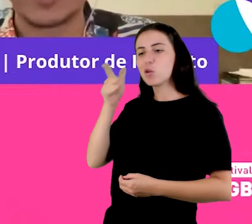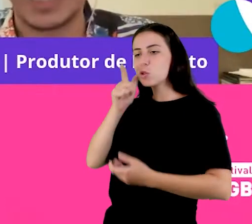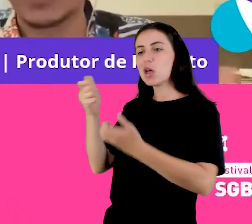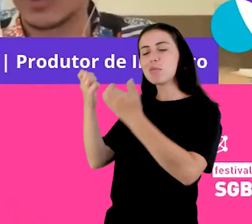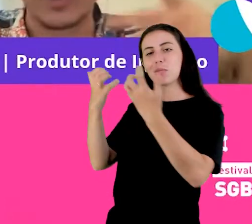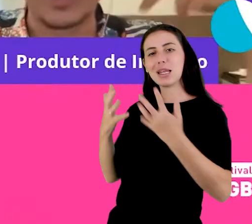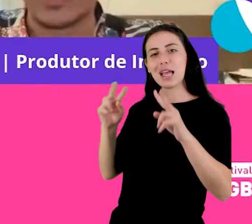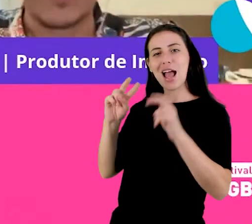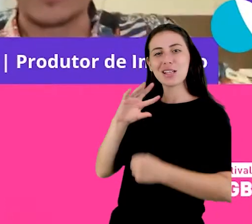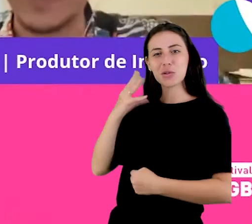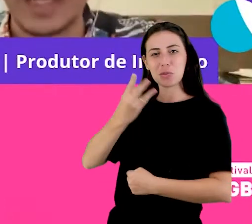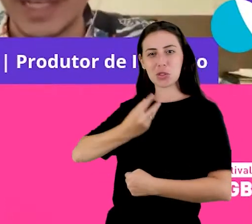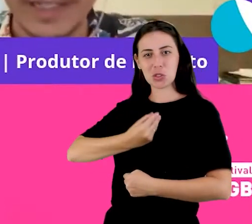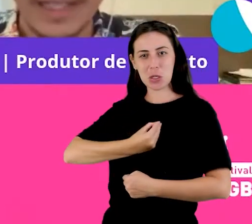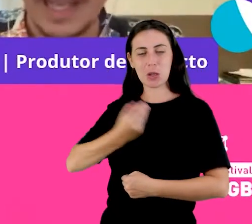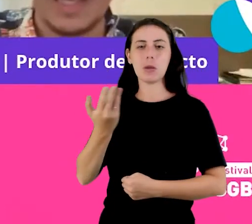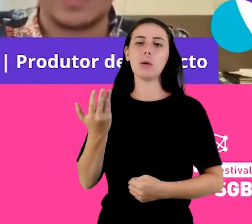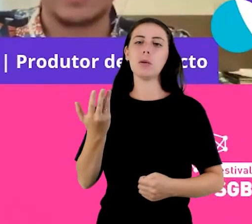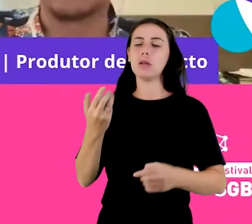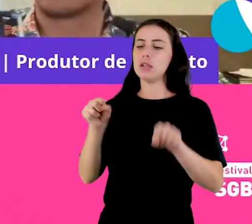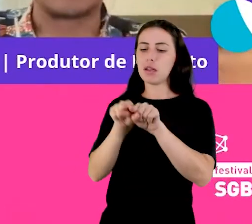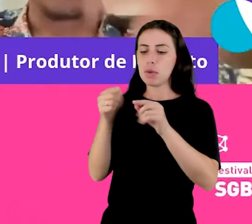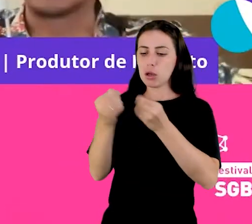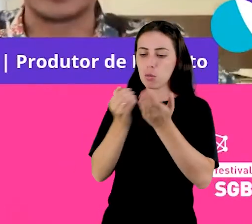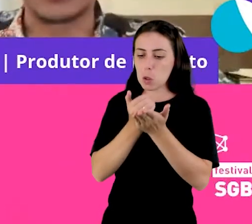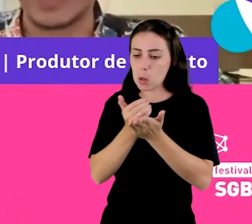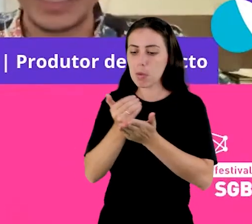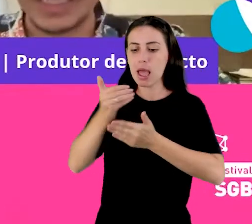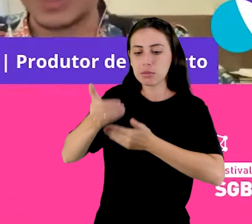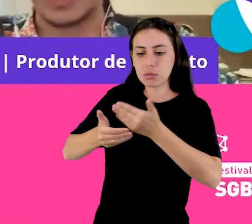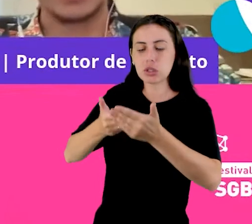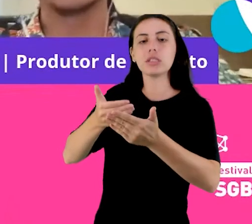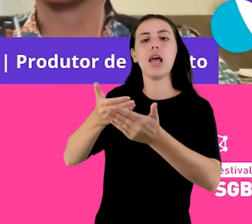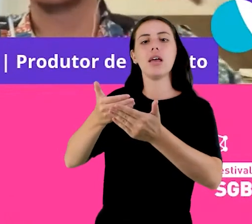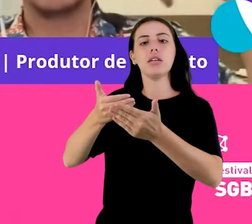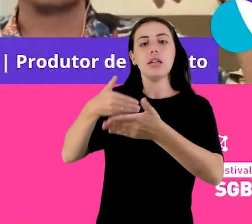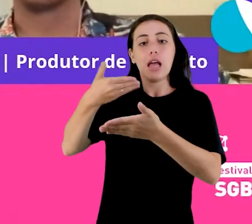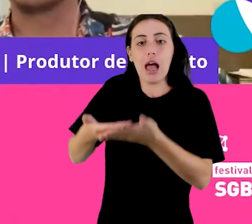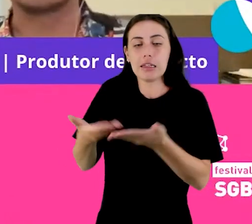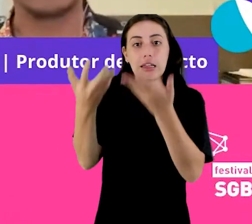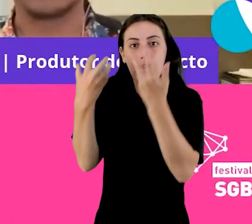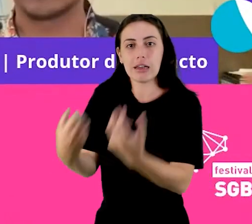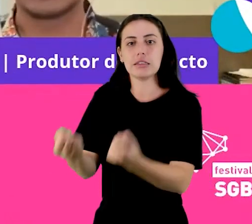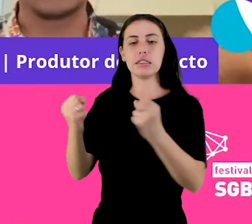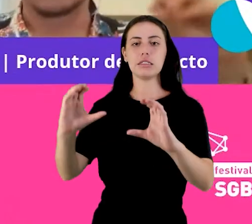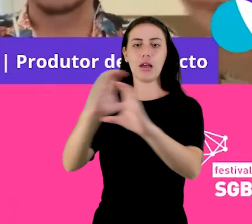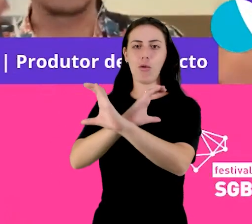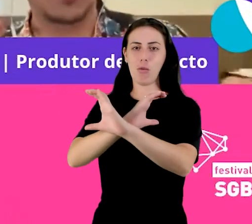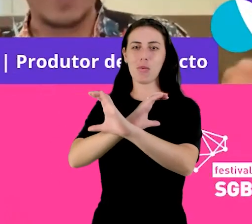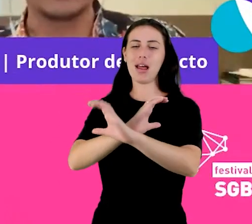o processo, de quando a filha começou a assumir a identidade de gênero, e aí como foi o